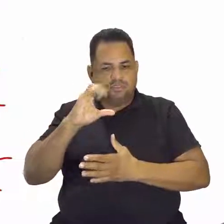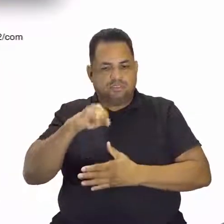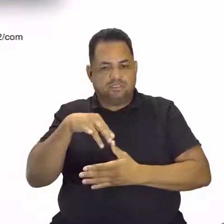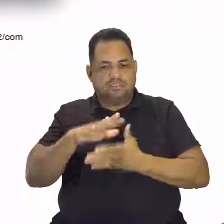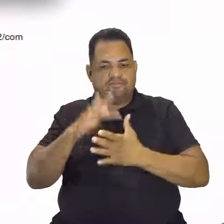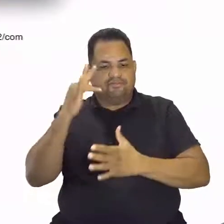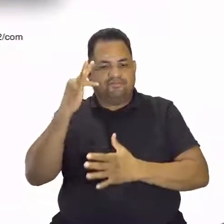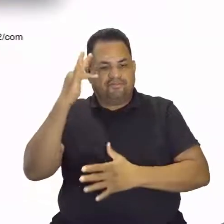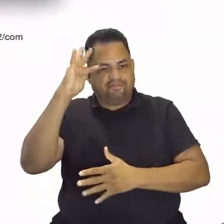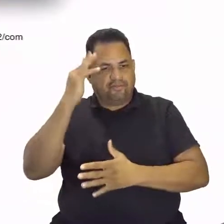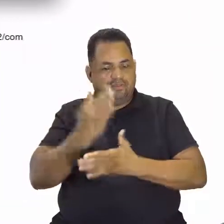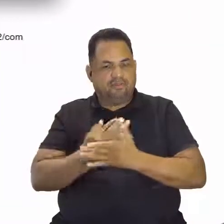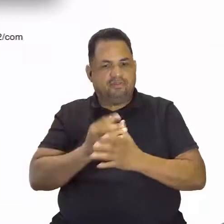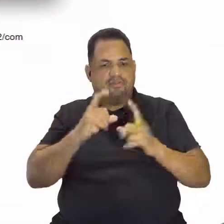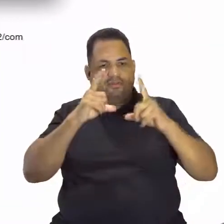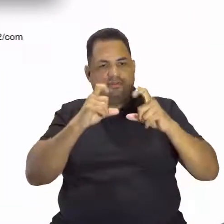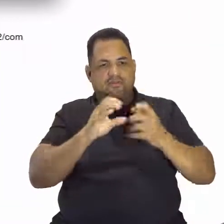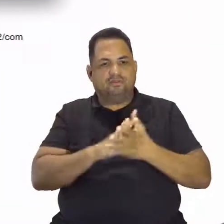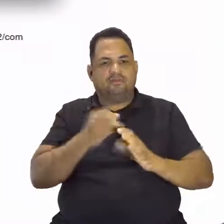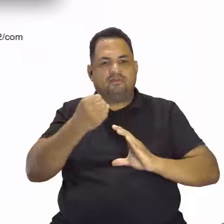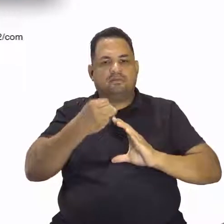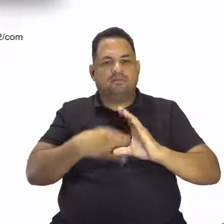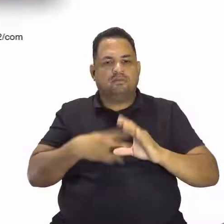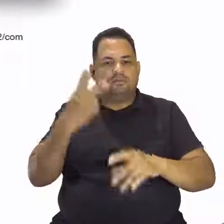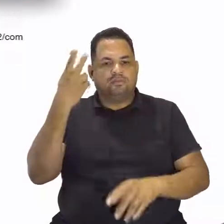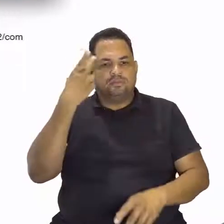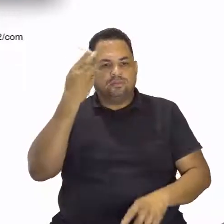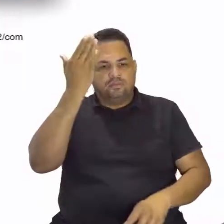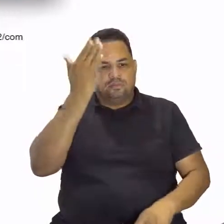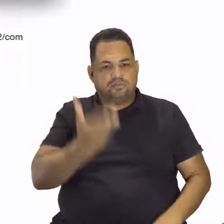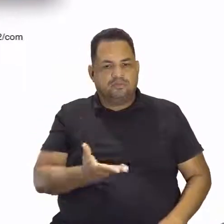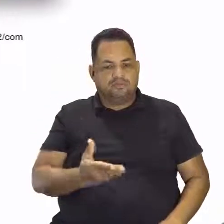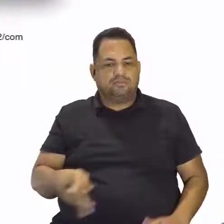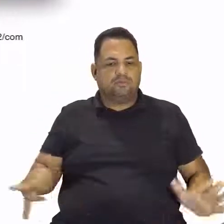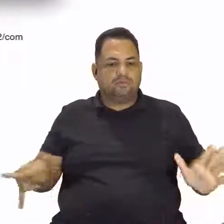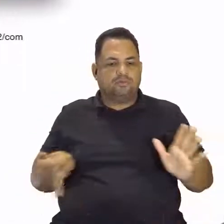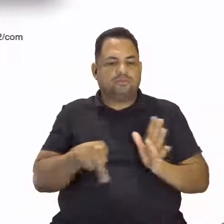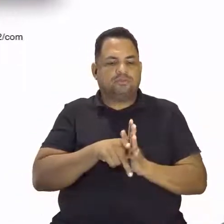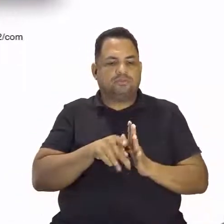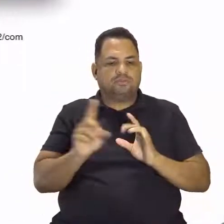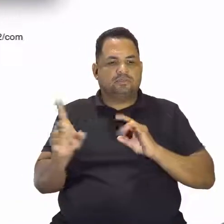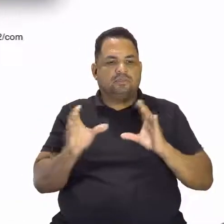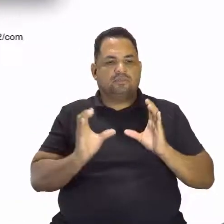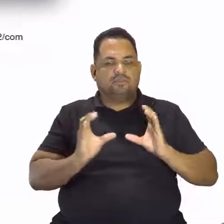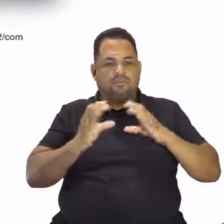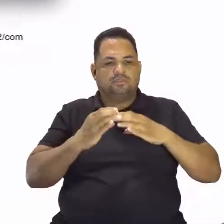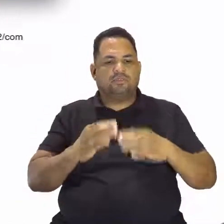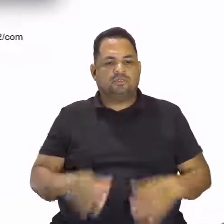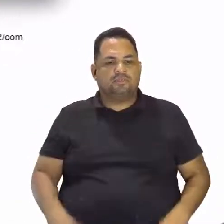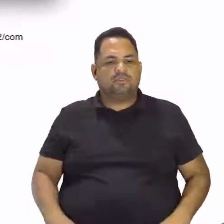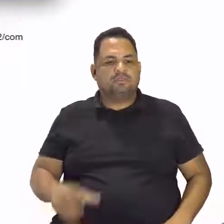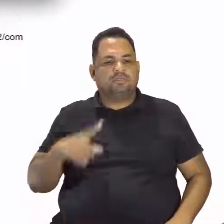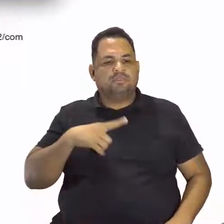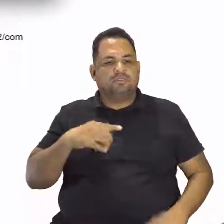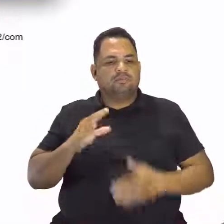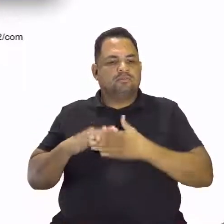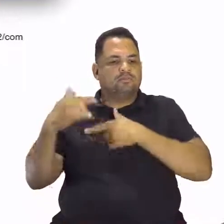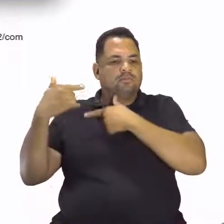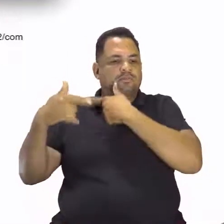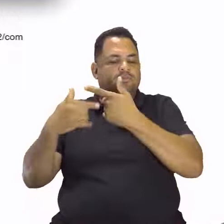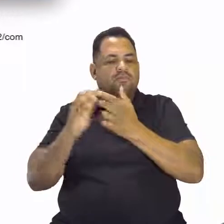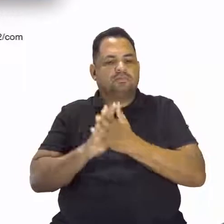em Costa Marques. Características comuns, tem aí as heranças culturais